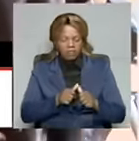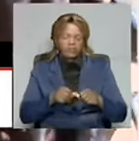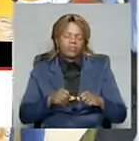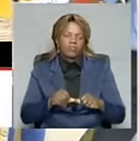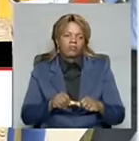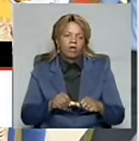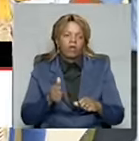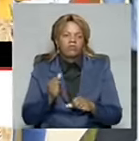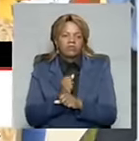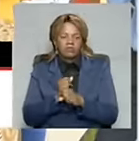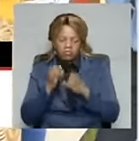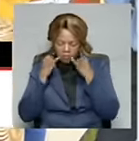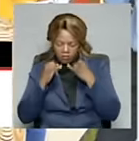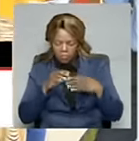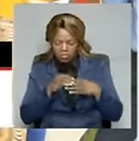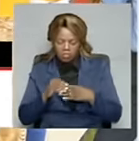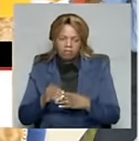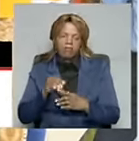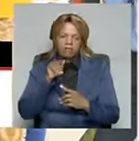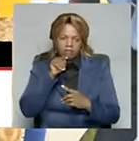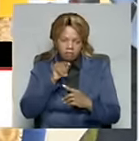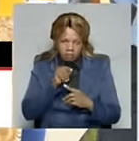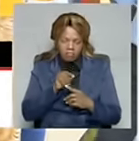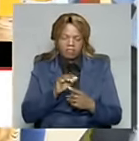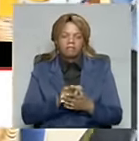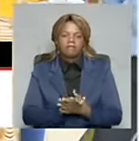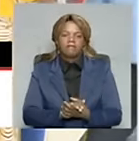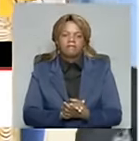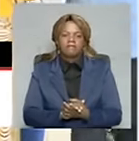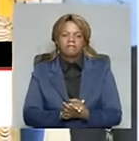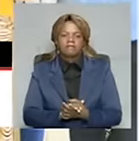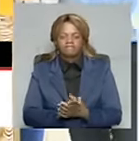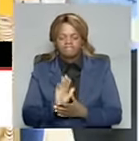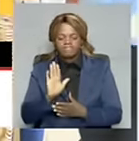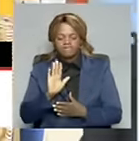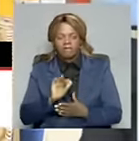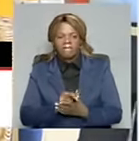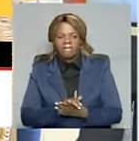e nos próximos serviços trazer mais detalhes. Até já.